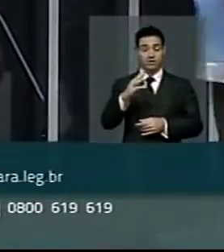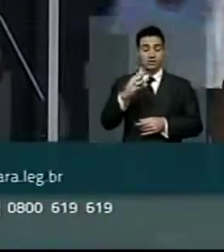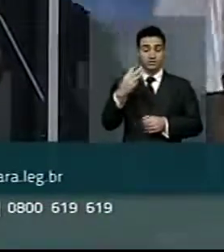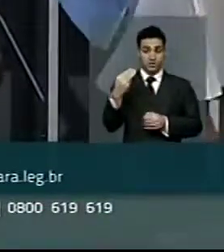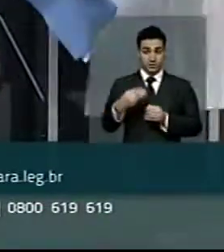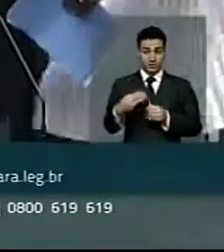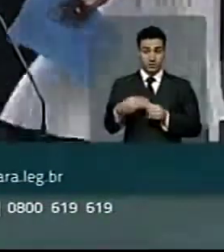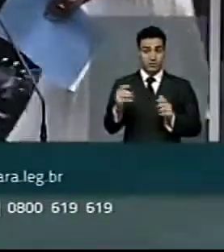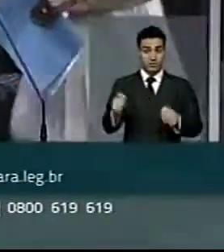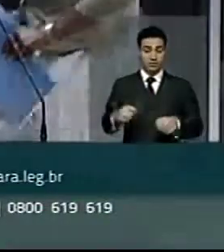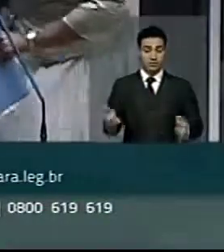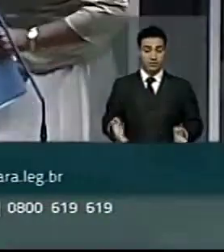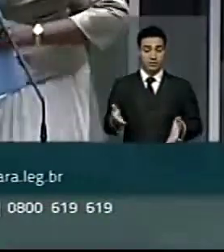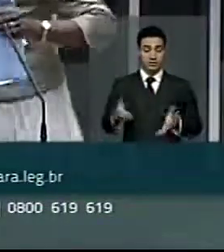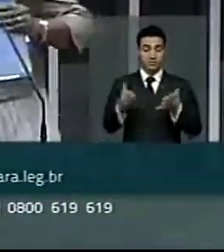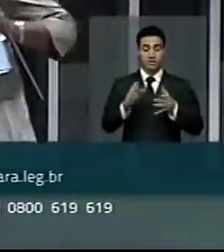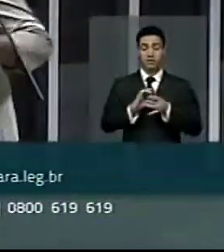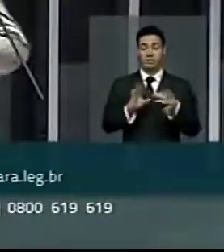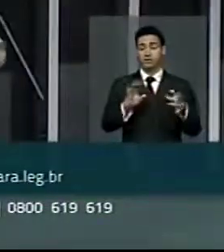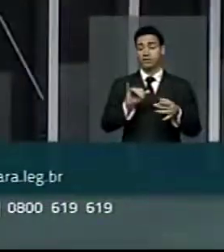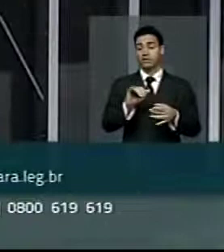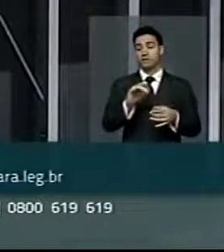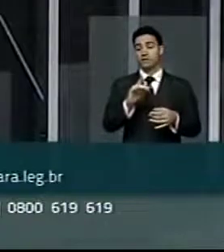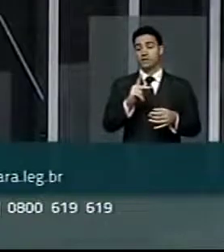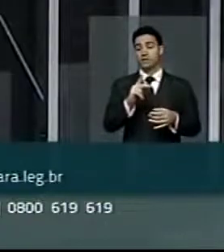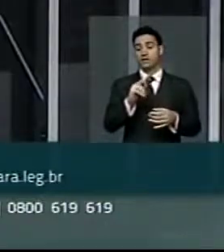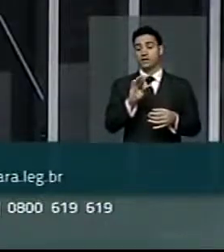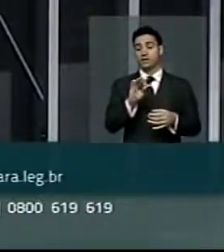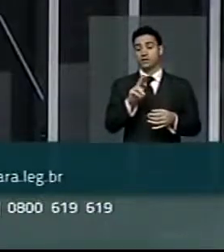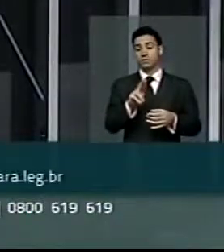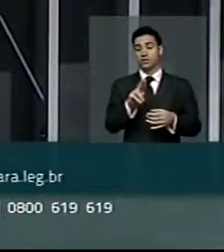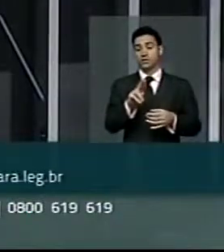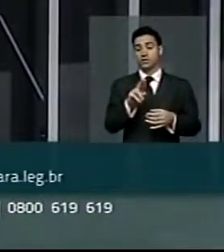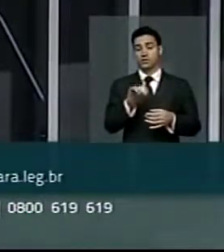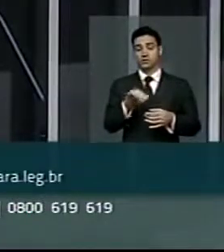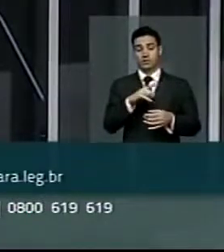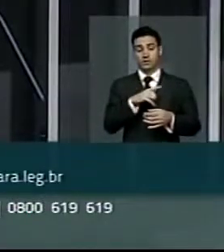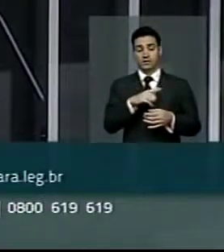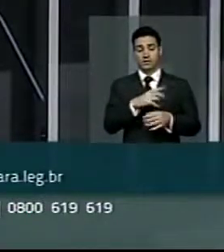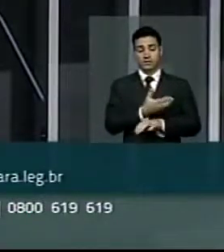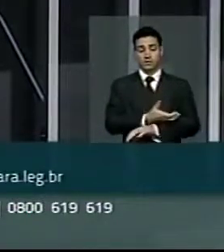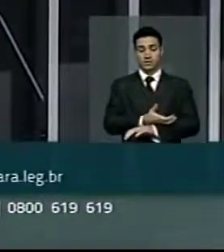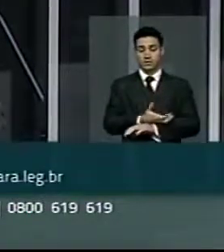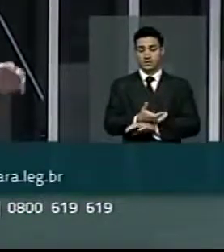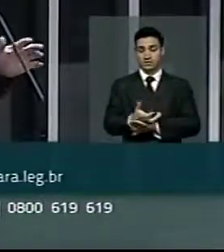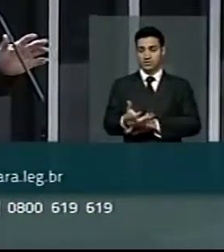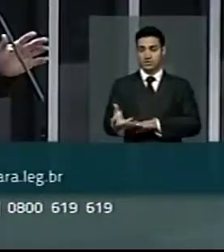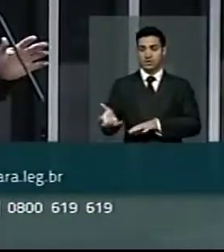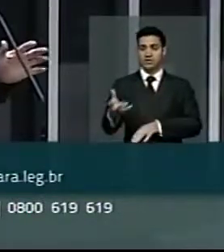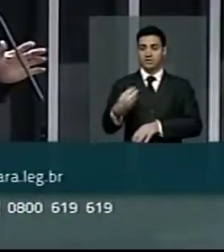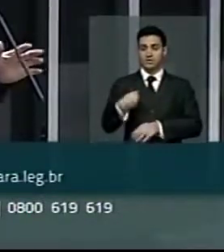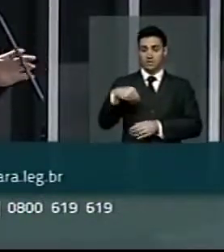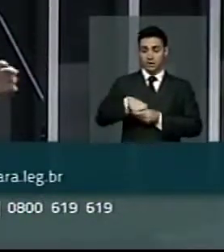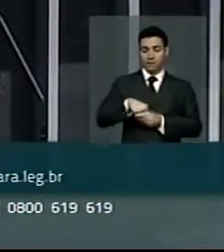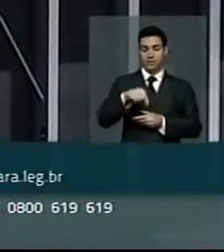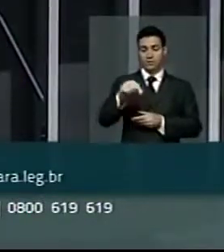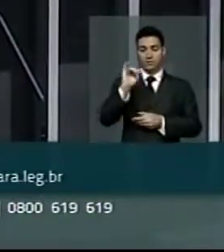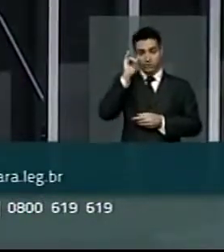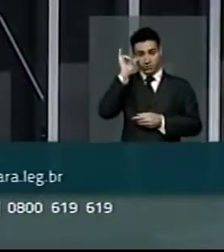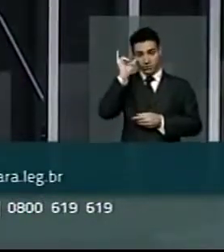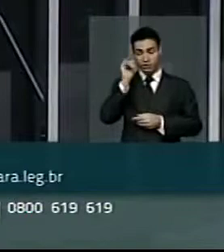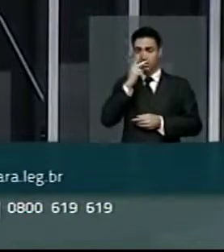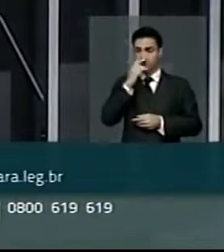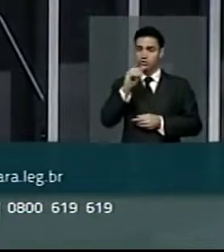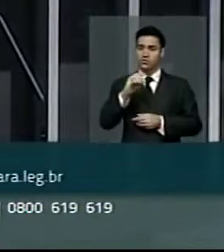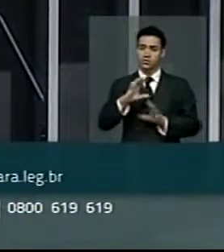incentivar, liberando o IPTU, para pessoas que mantenham vegetação nativa em seus imóveis. Eu acho que o mundo precisa de